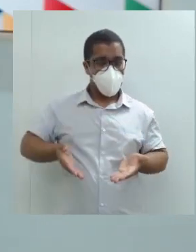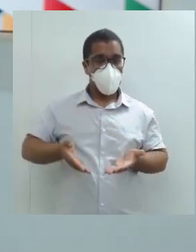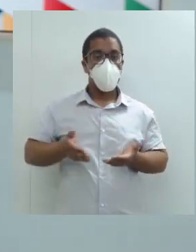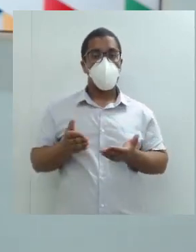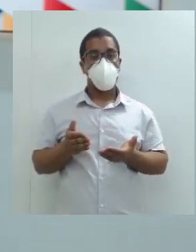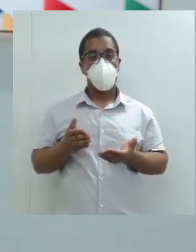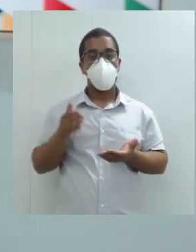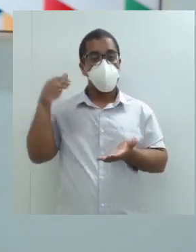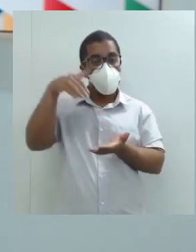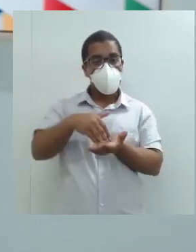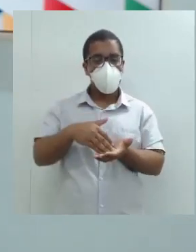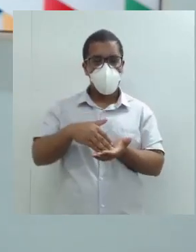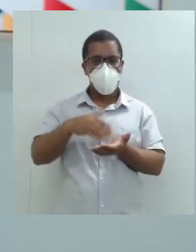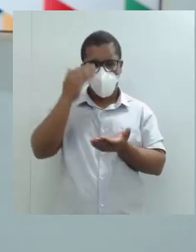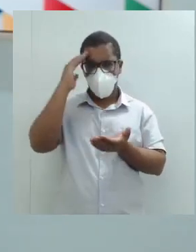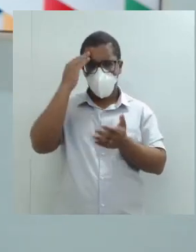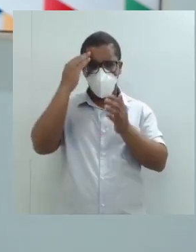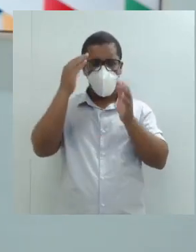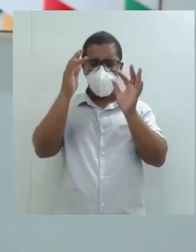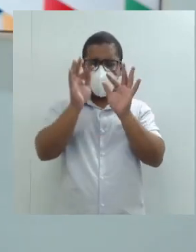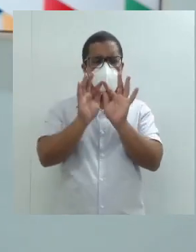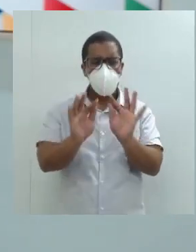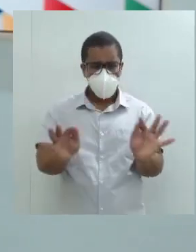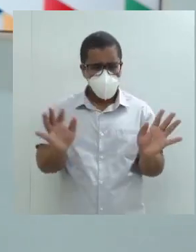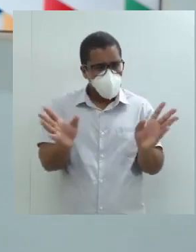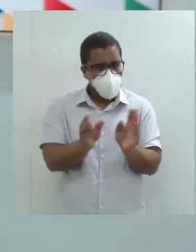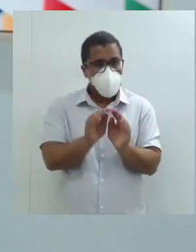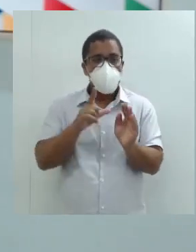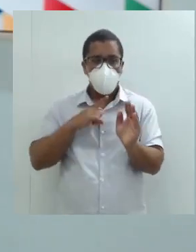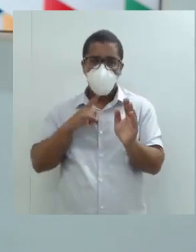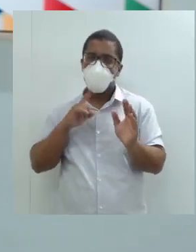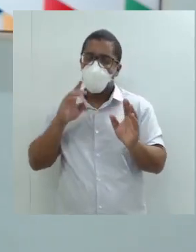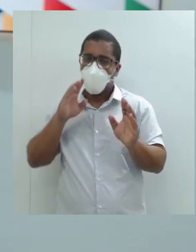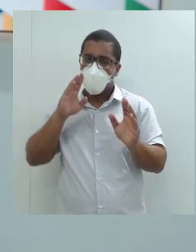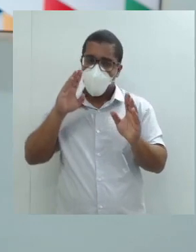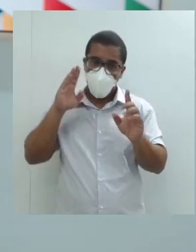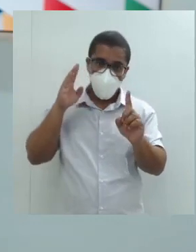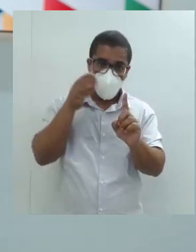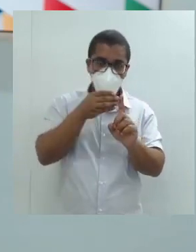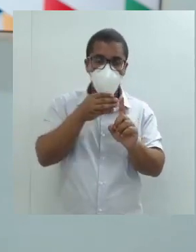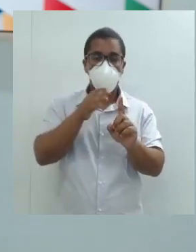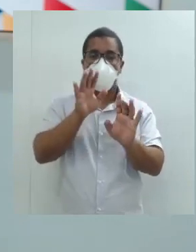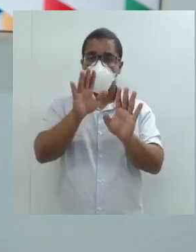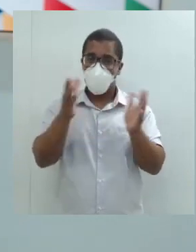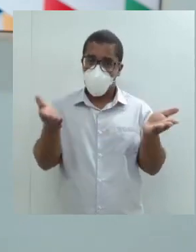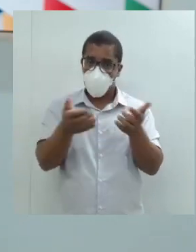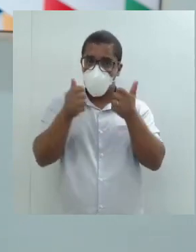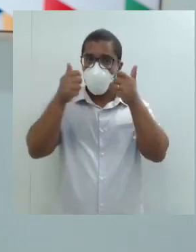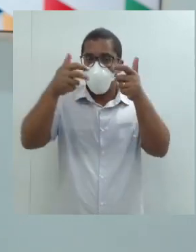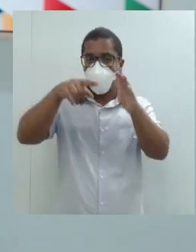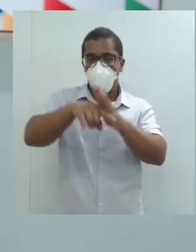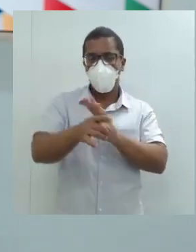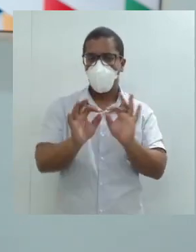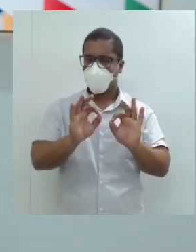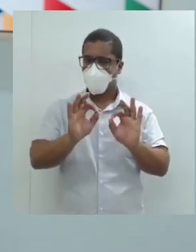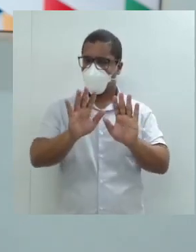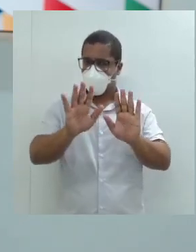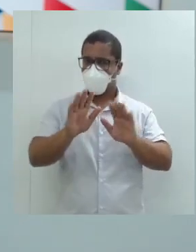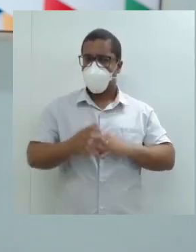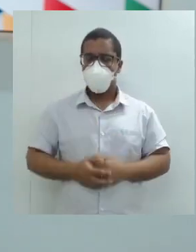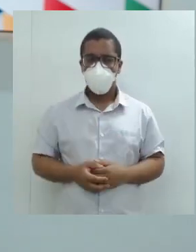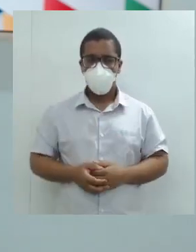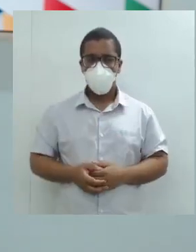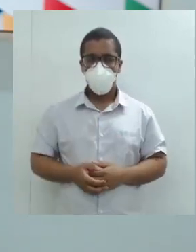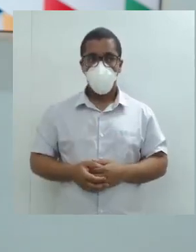entender de forma mais simples, tá? Existem coisas mais específicas, mas que não cabem para a gente aqui nesse momento. A